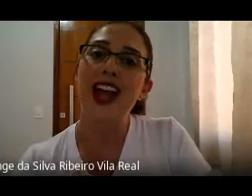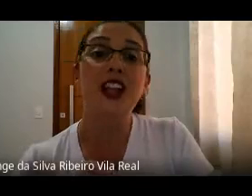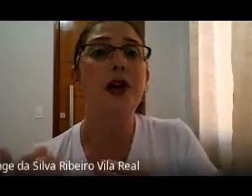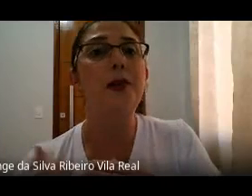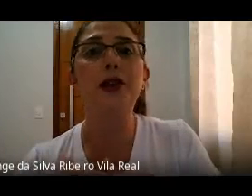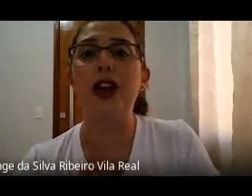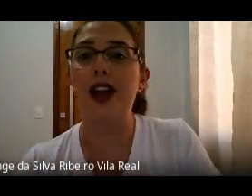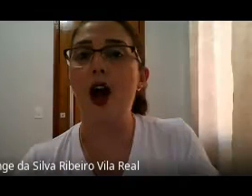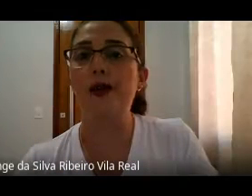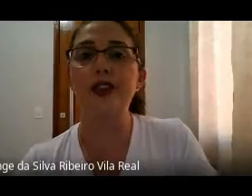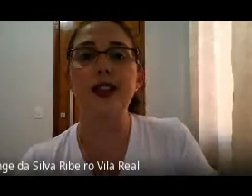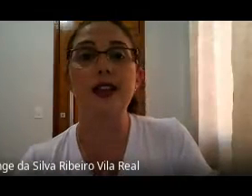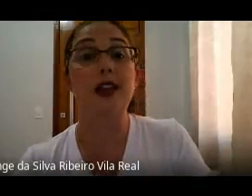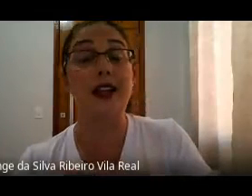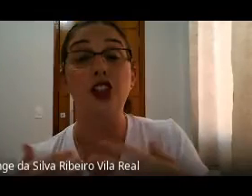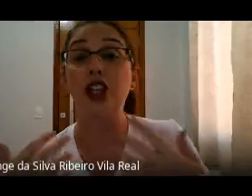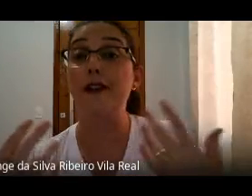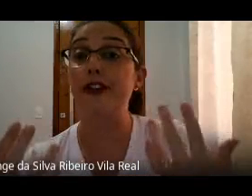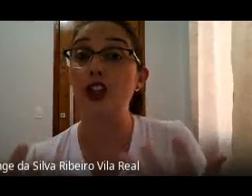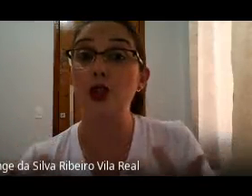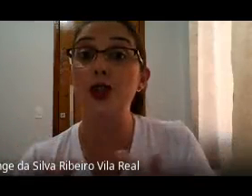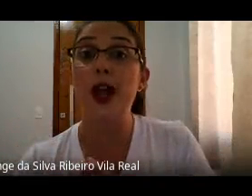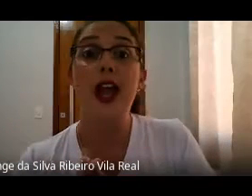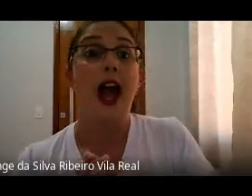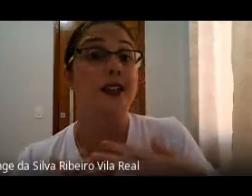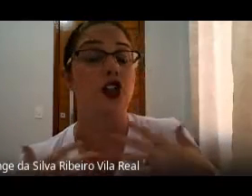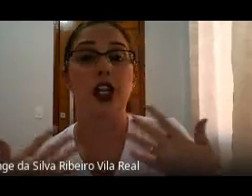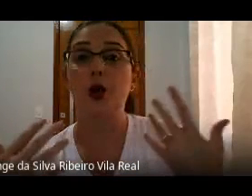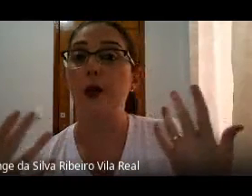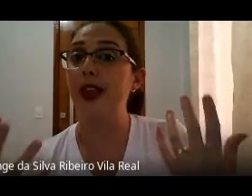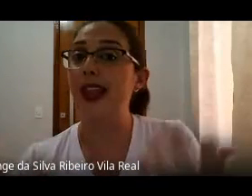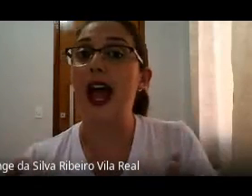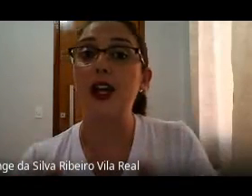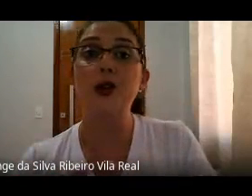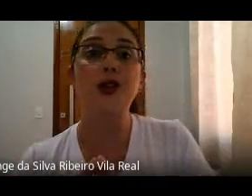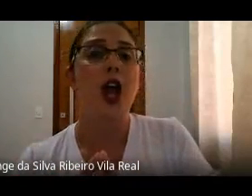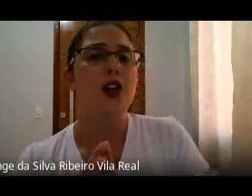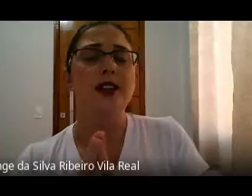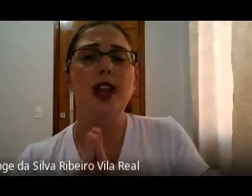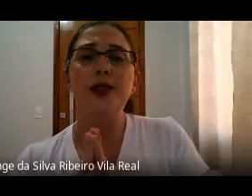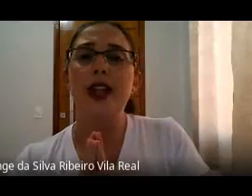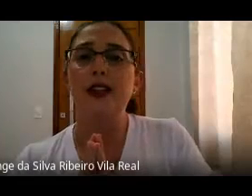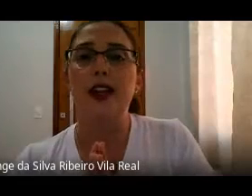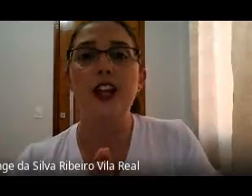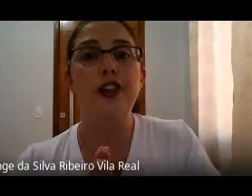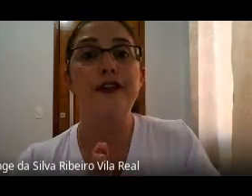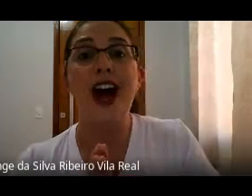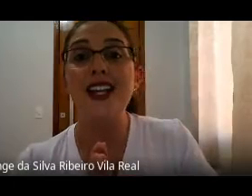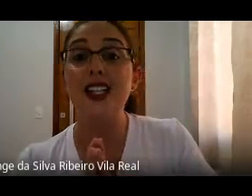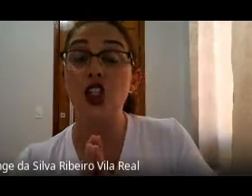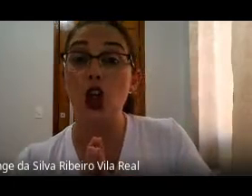vendo. Então, é muito legal você assistir a vídeos, assistir a documentários. Nós temos na